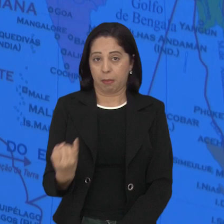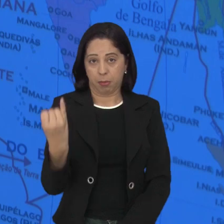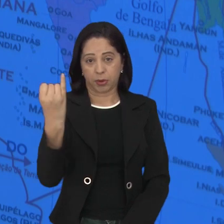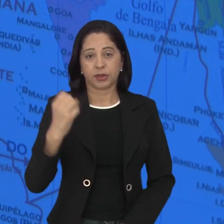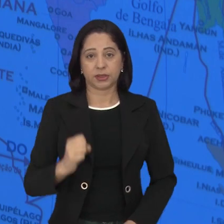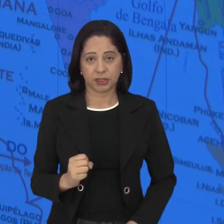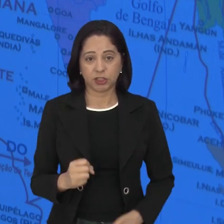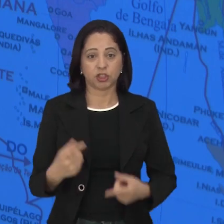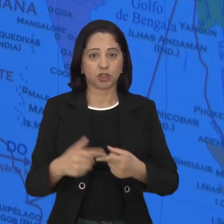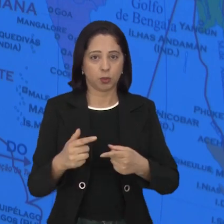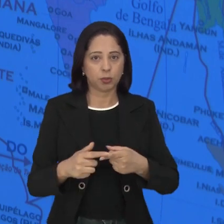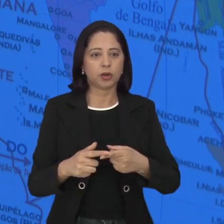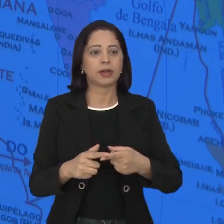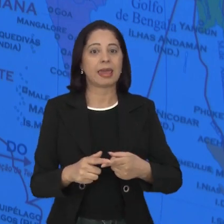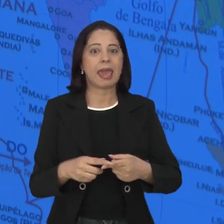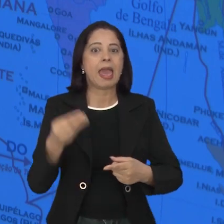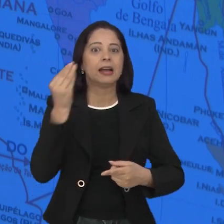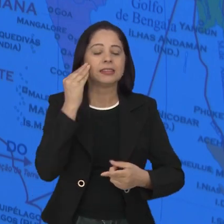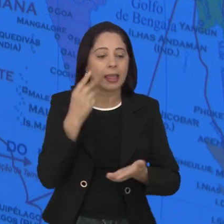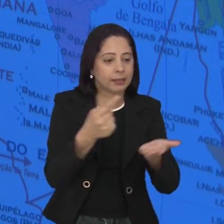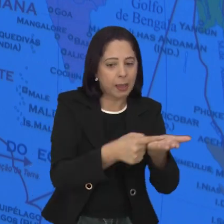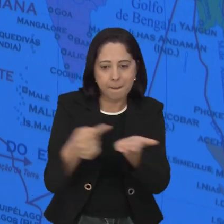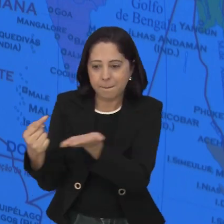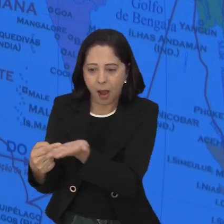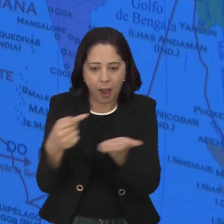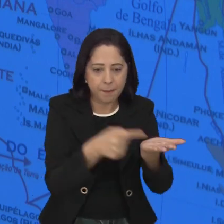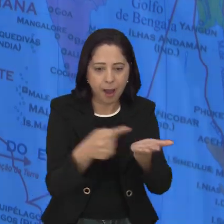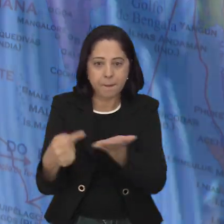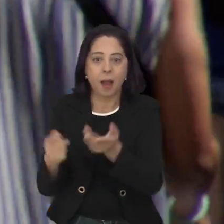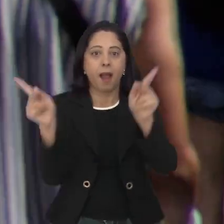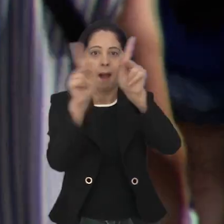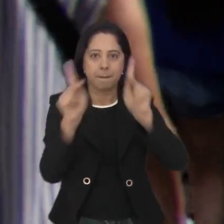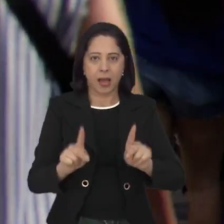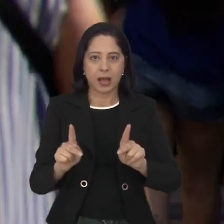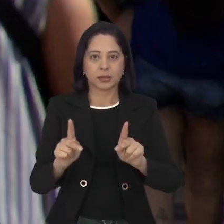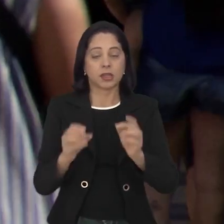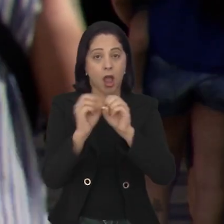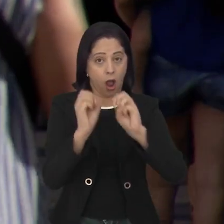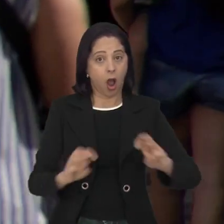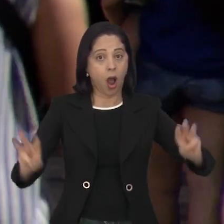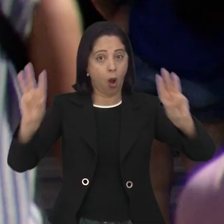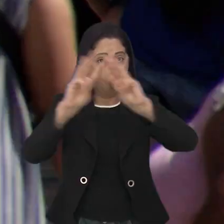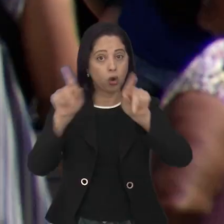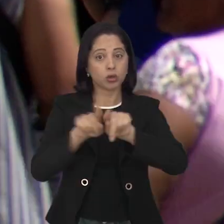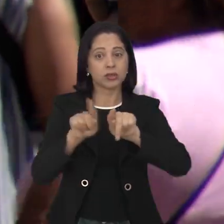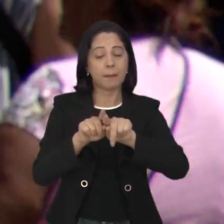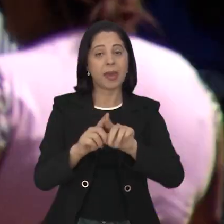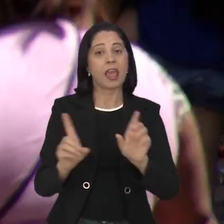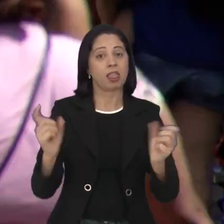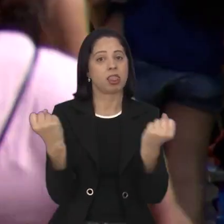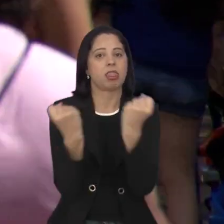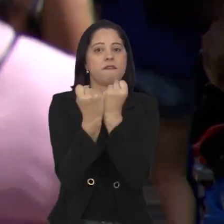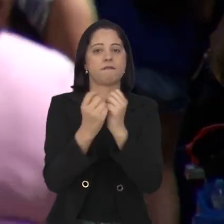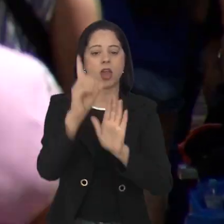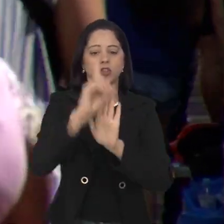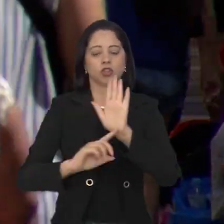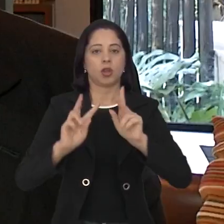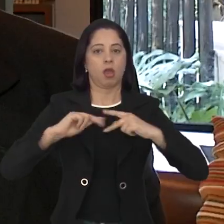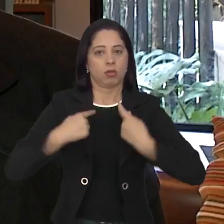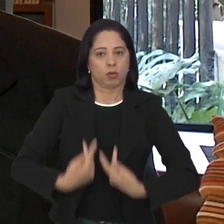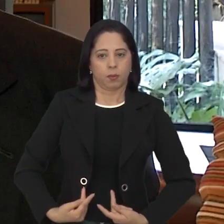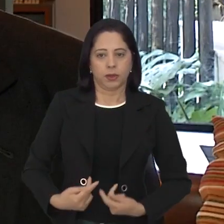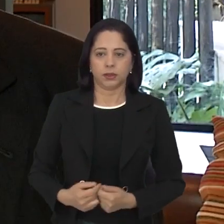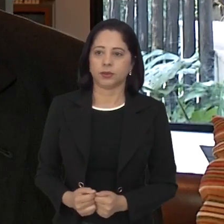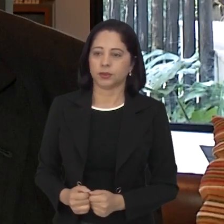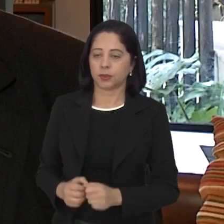tão importante além de atuar na busca por acordo de paz a ONU também defende a garantia dos Direitos Humanos